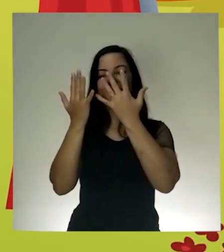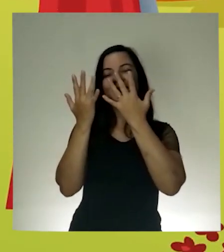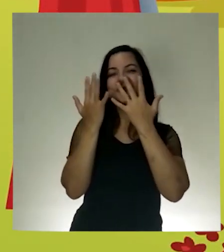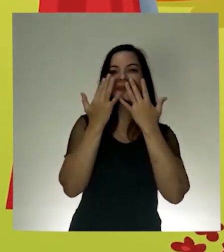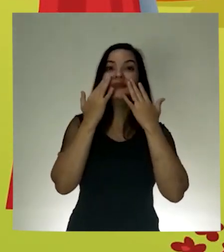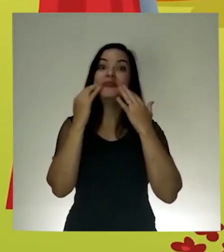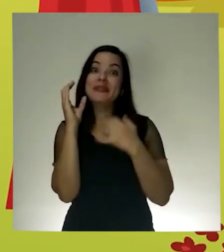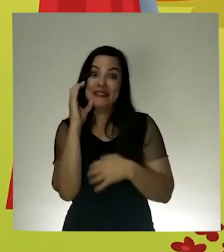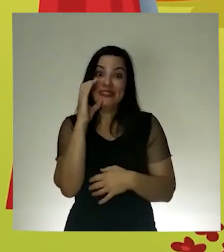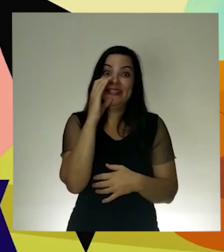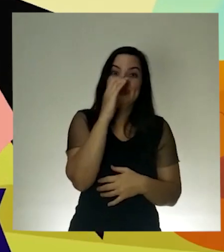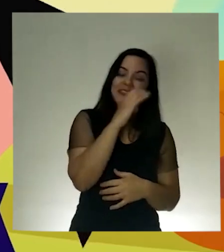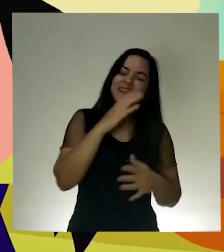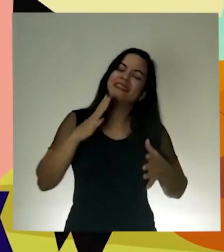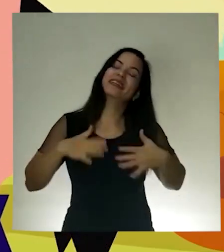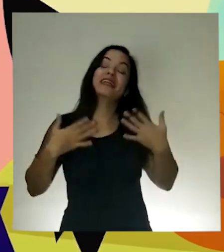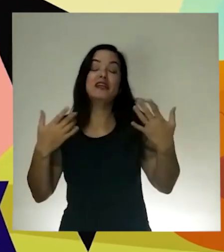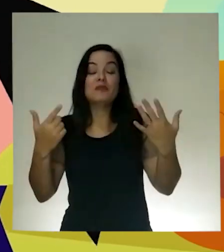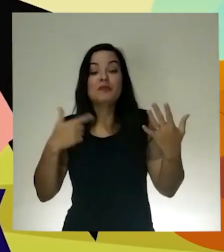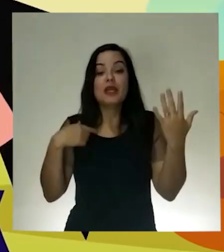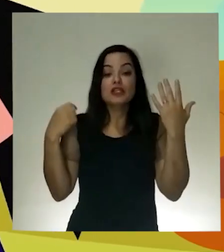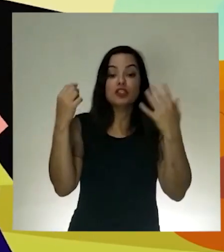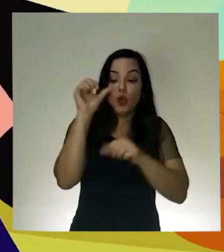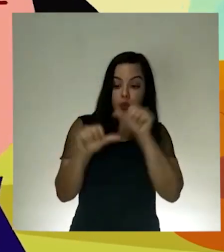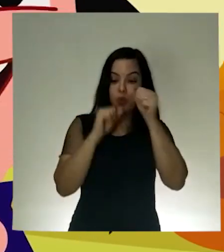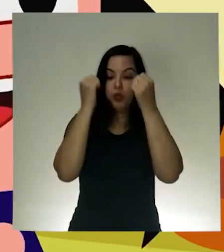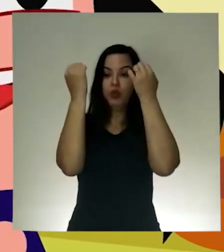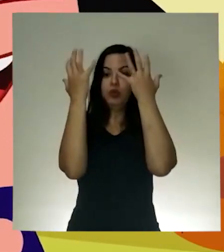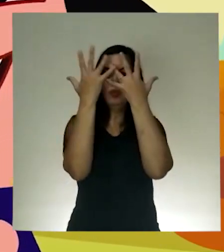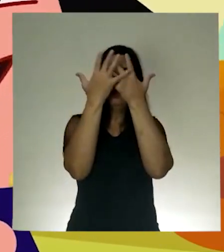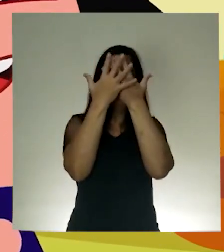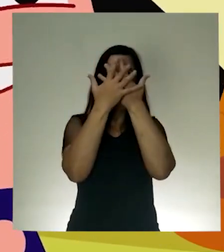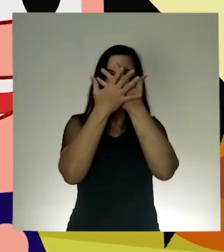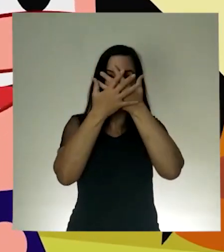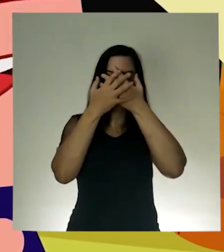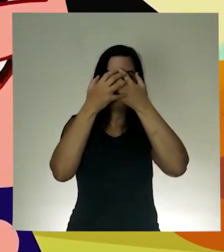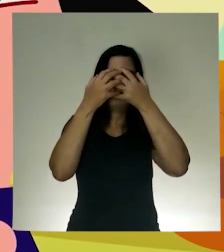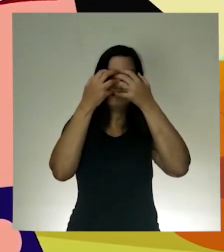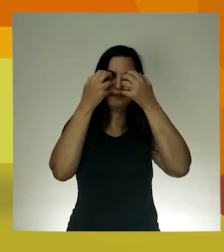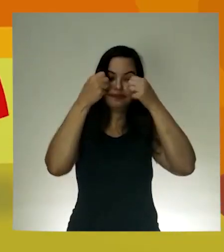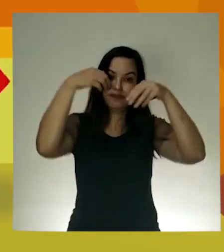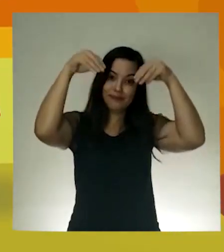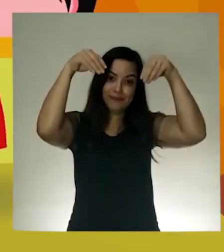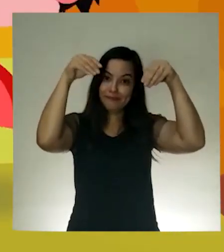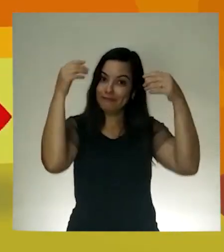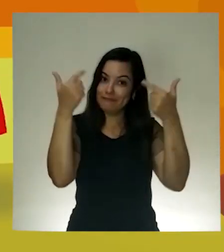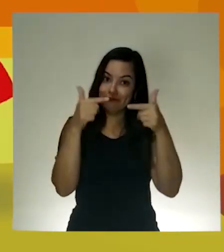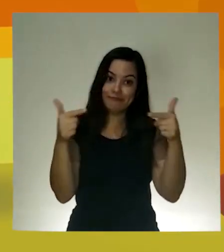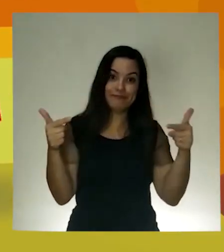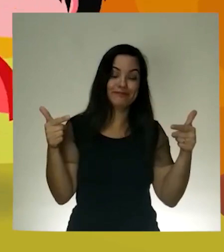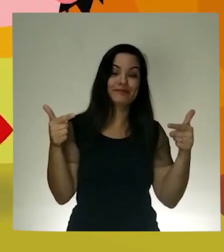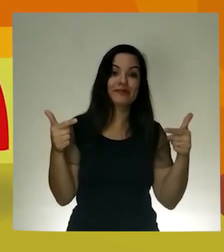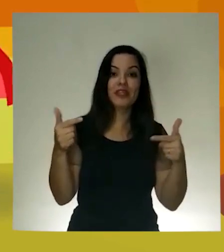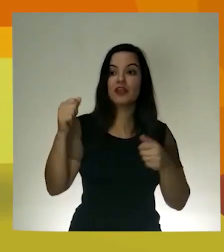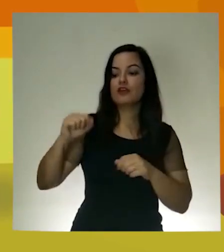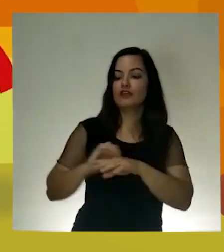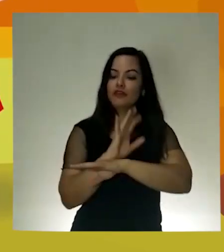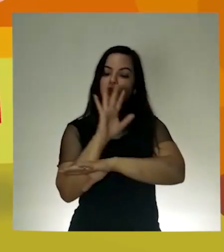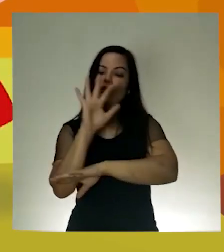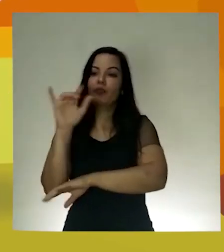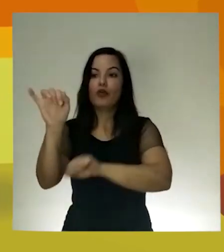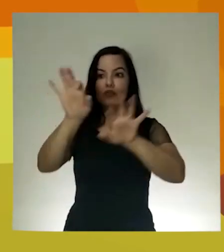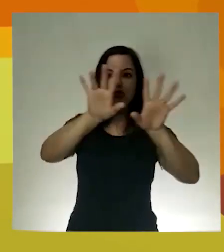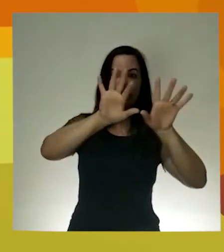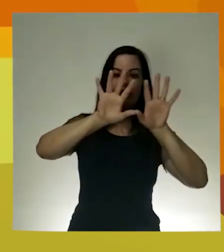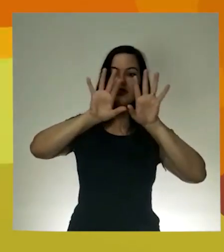e de repente não tô mais tão transparente. O vapor quando chega em mim